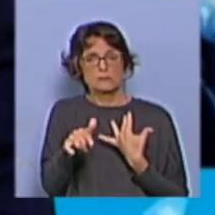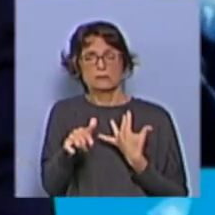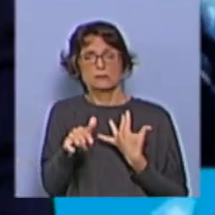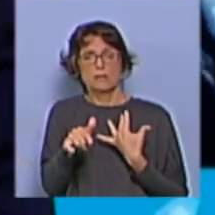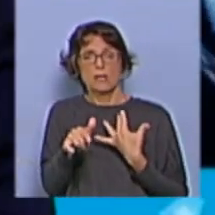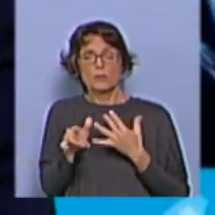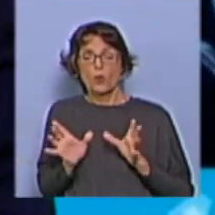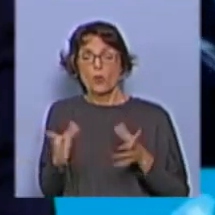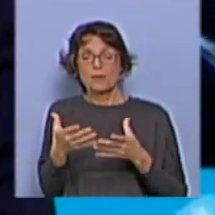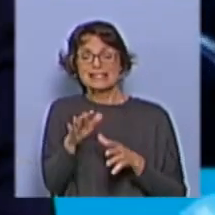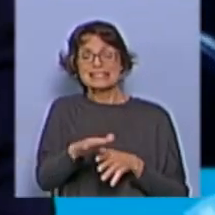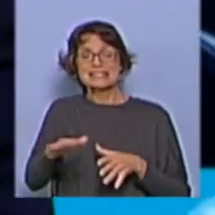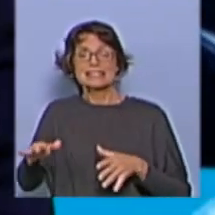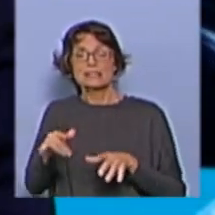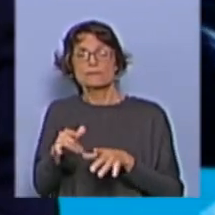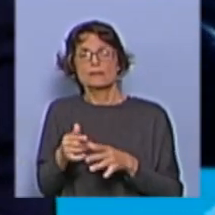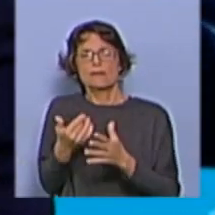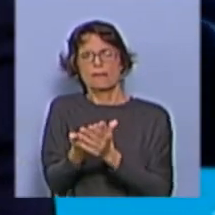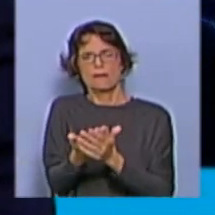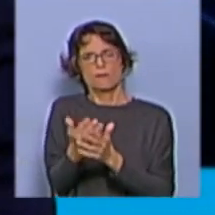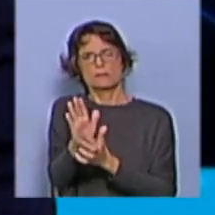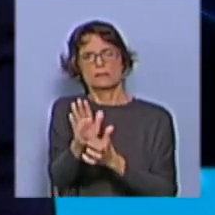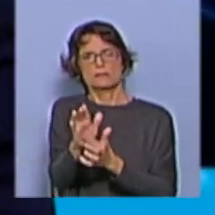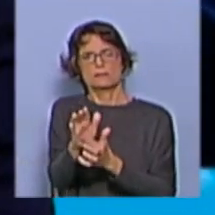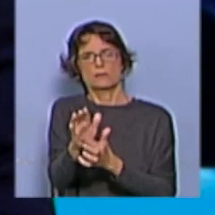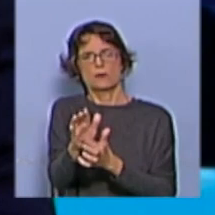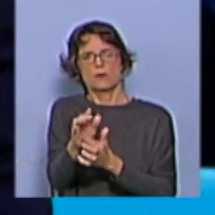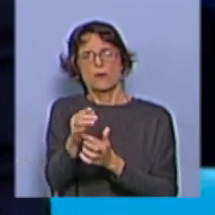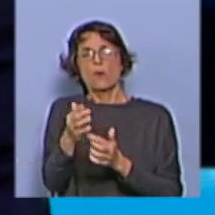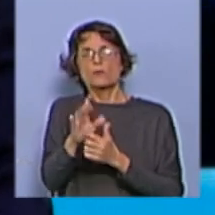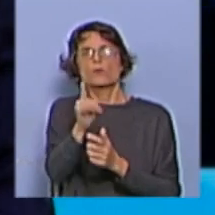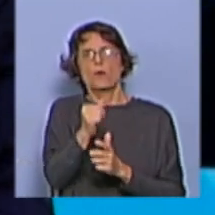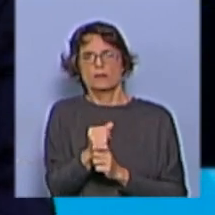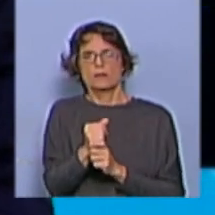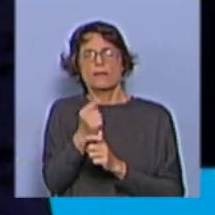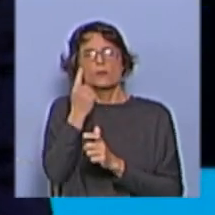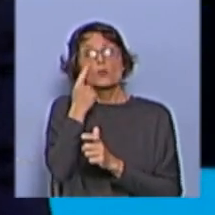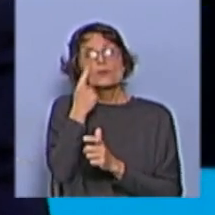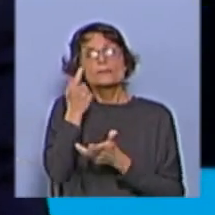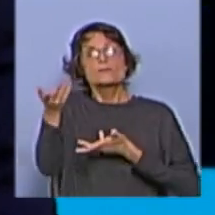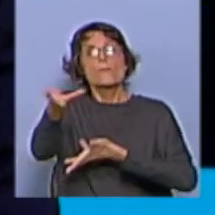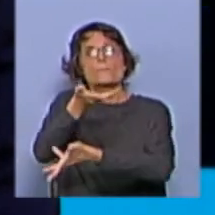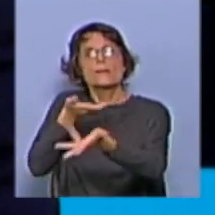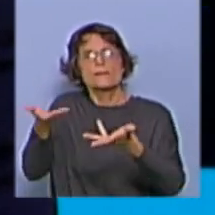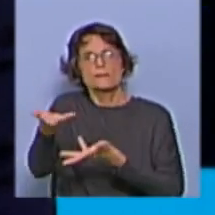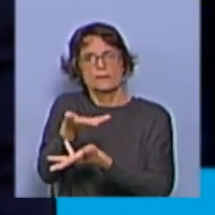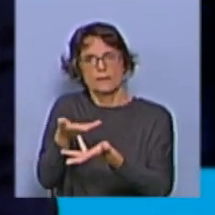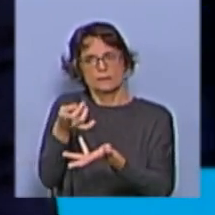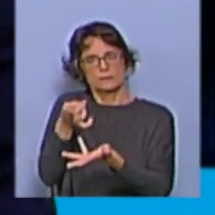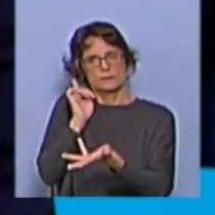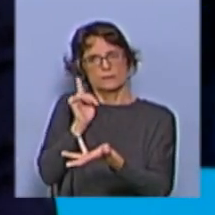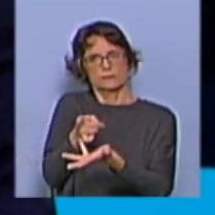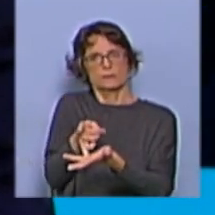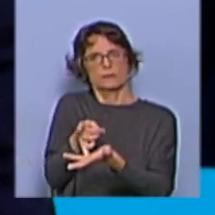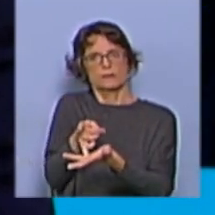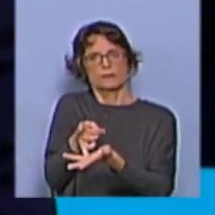exemplo de que partilha conhecimento e age. Isso é muito importante para o resto da sociedade. Bom, depois há os outros aspectos de informação, a televisão, até que